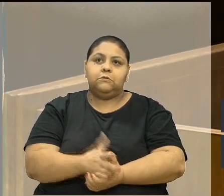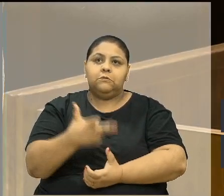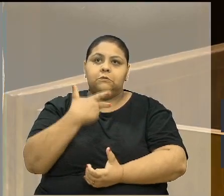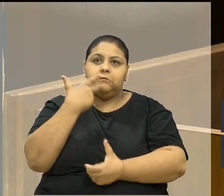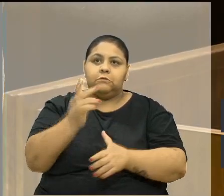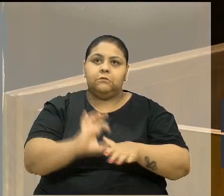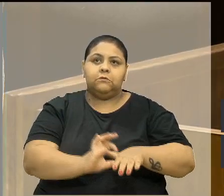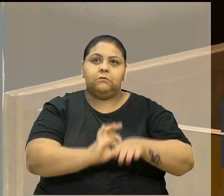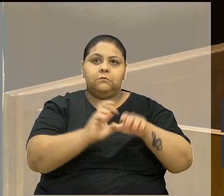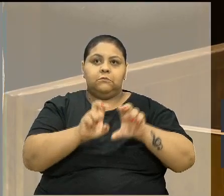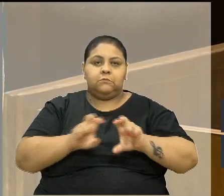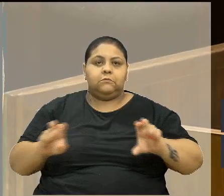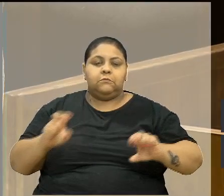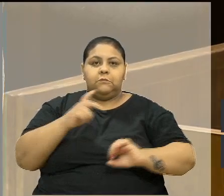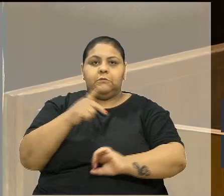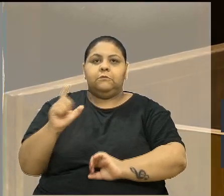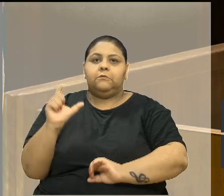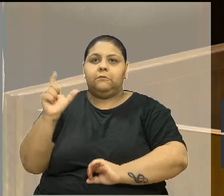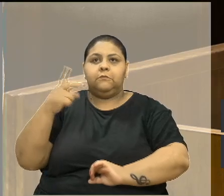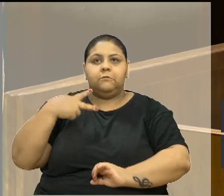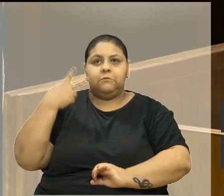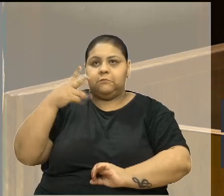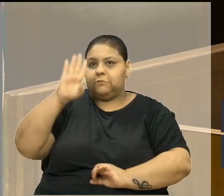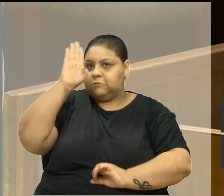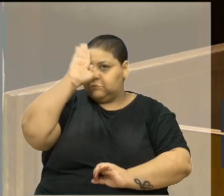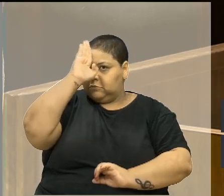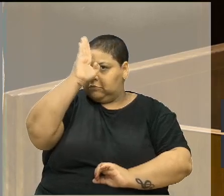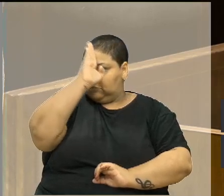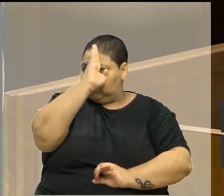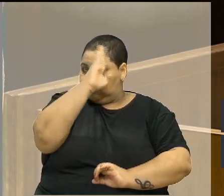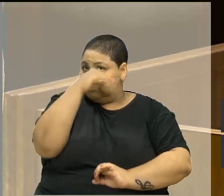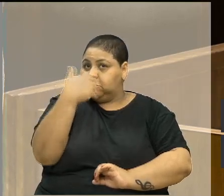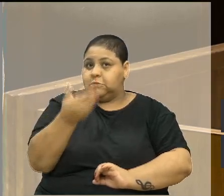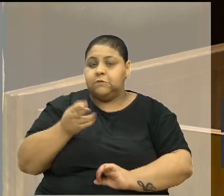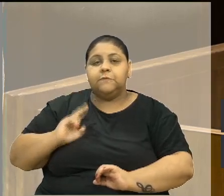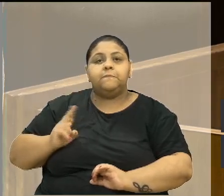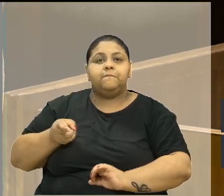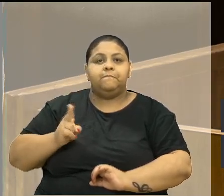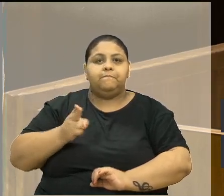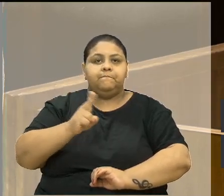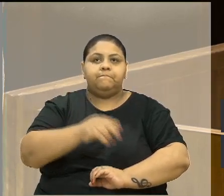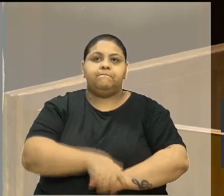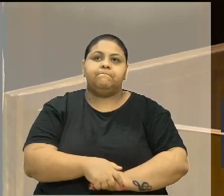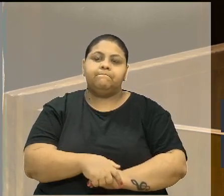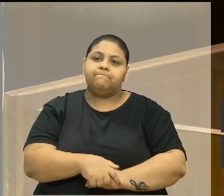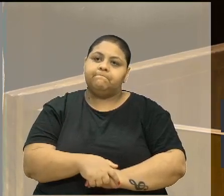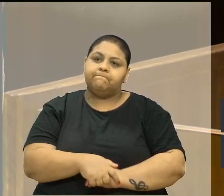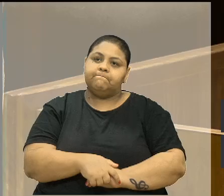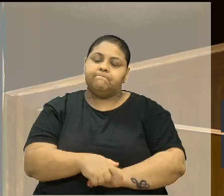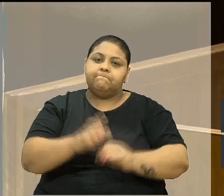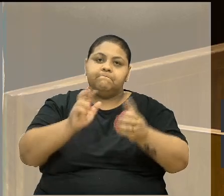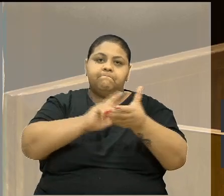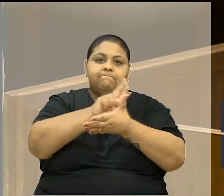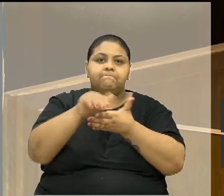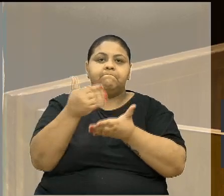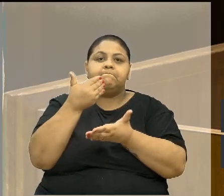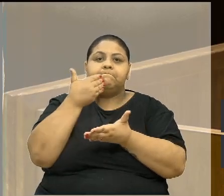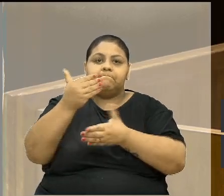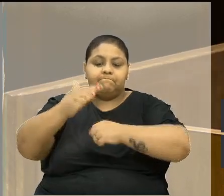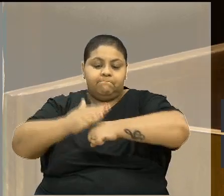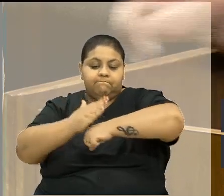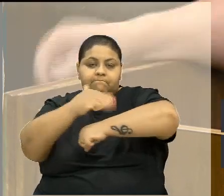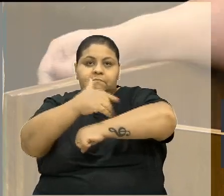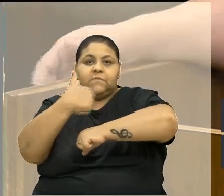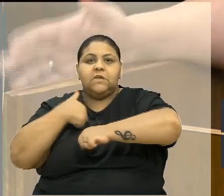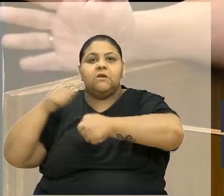Declaração de lei da bancada do PP, com a palavra, vereadora Adriana Bressan. Então, continuando aqui, que são diversos pedidos de quebra-mola que eu